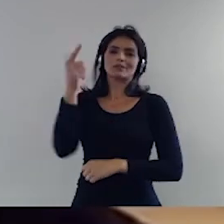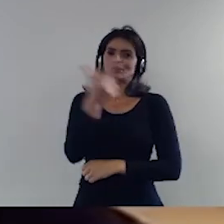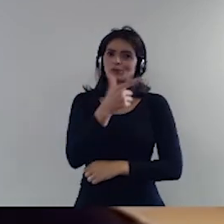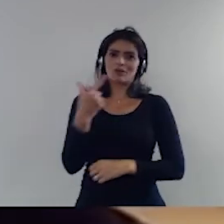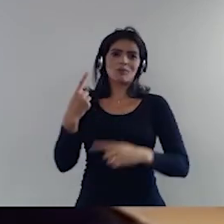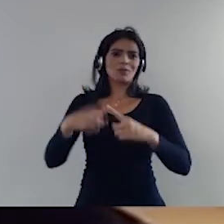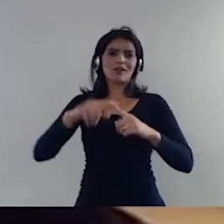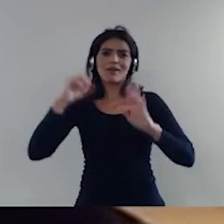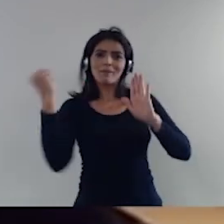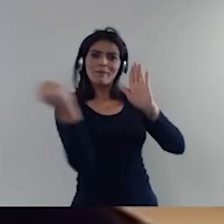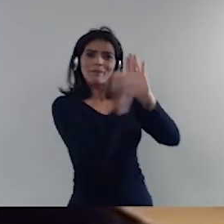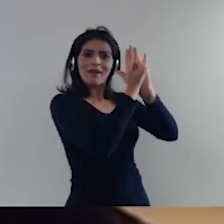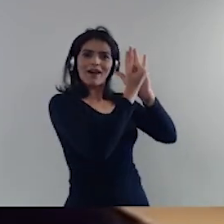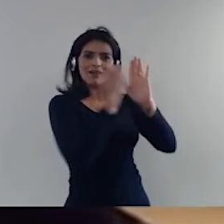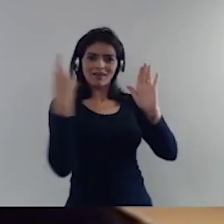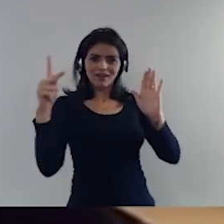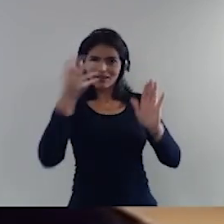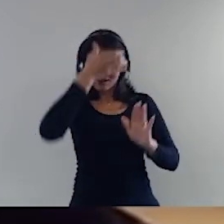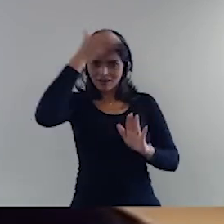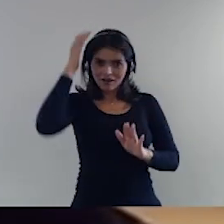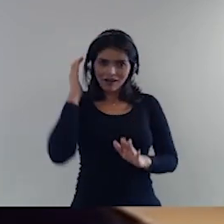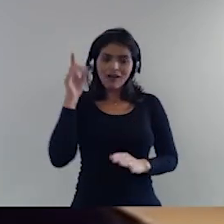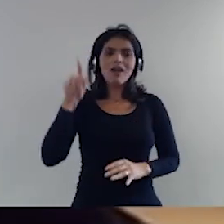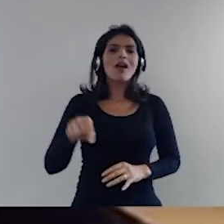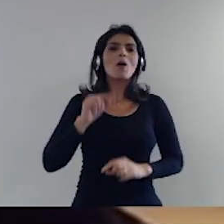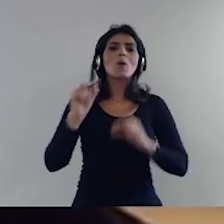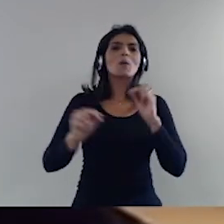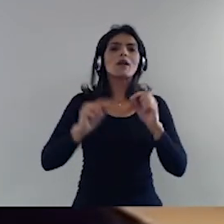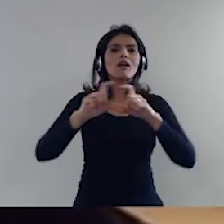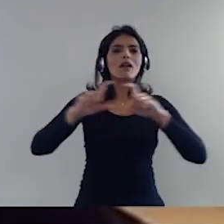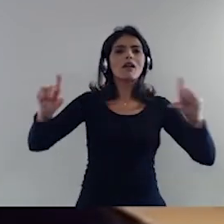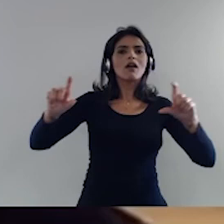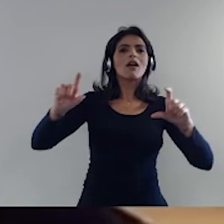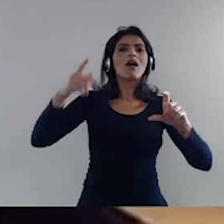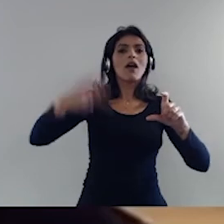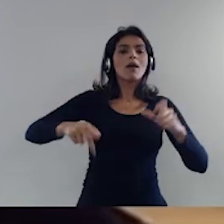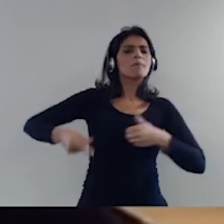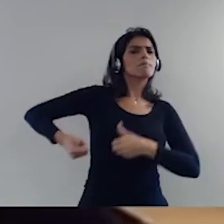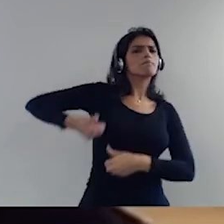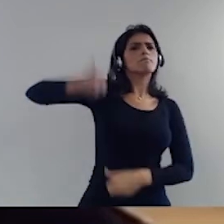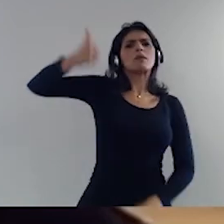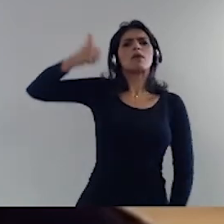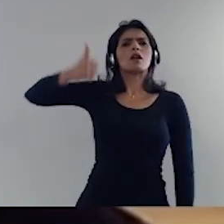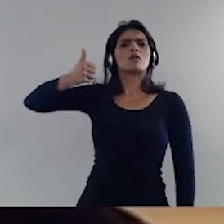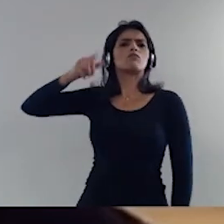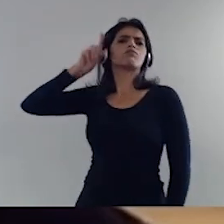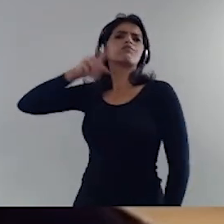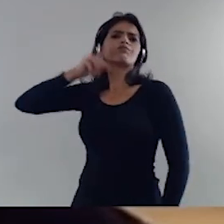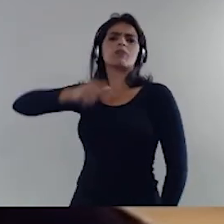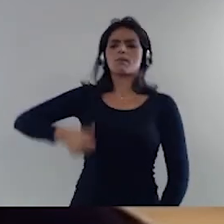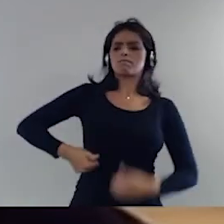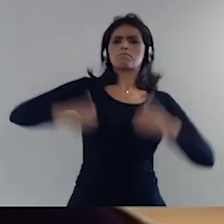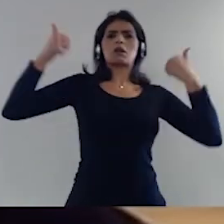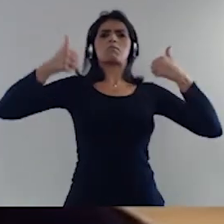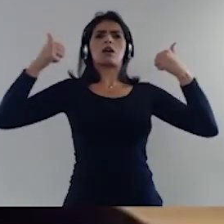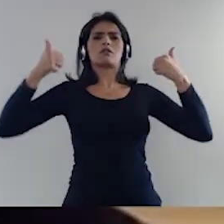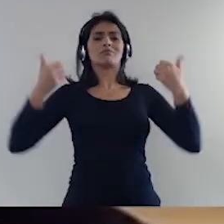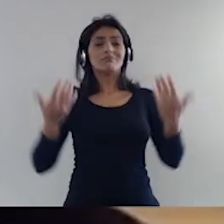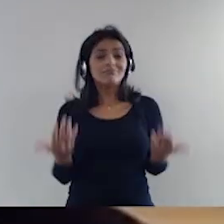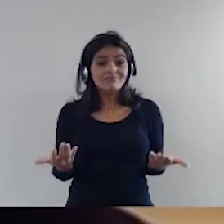atual presidente dos Estados Unidos é America First, América primeiro. Ninguém lidera dizendo eu